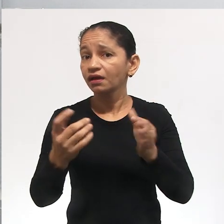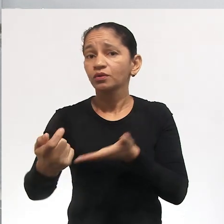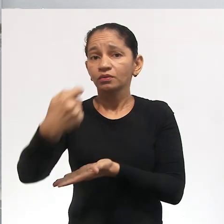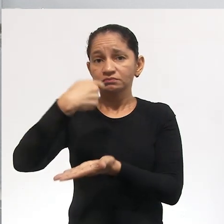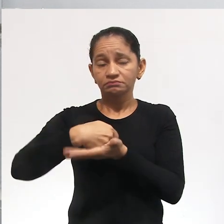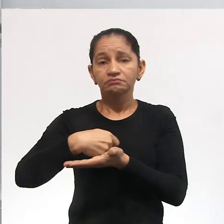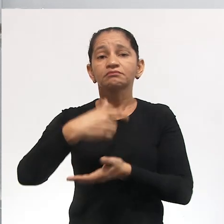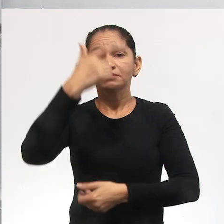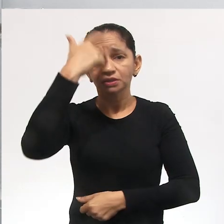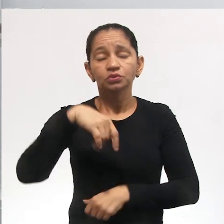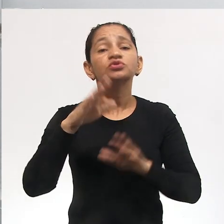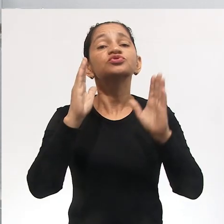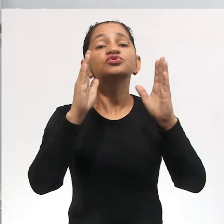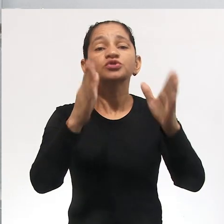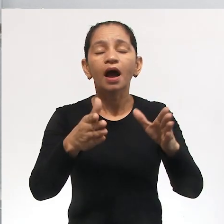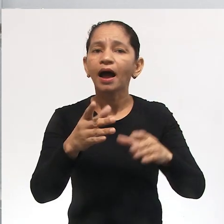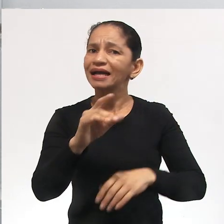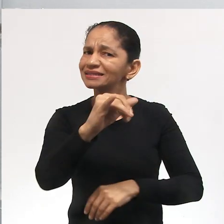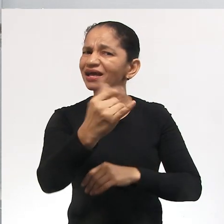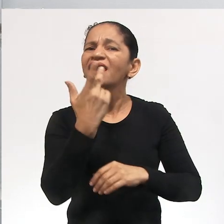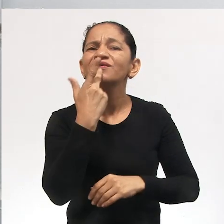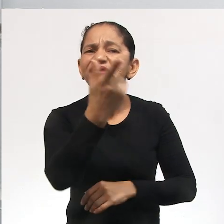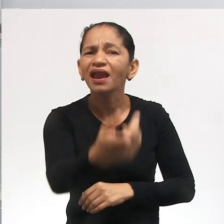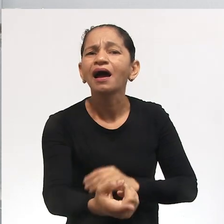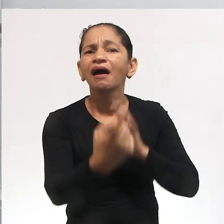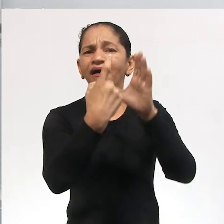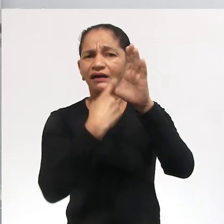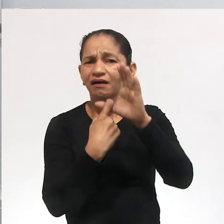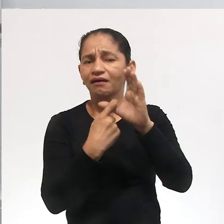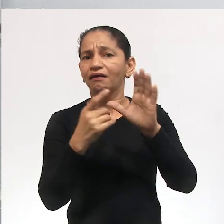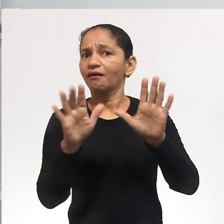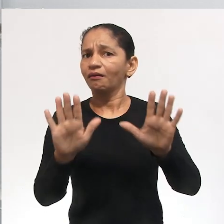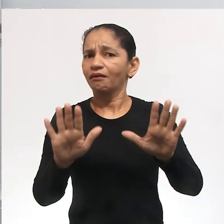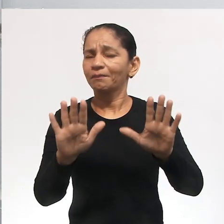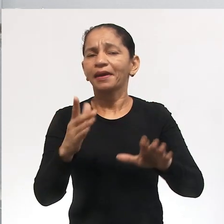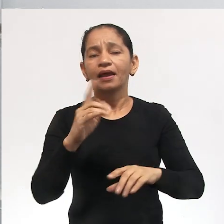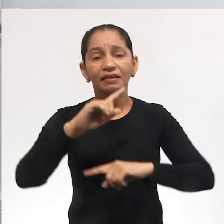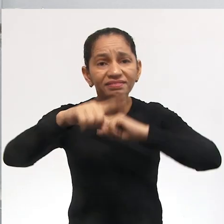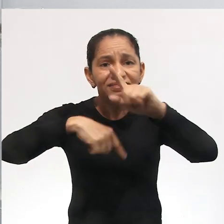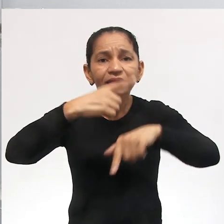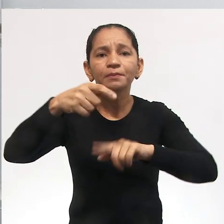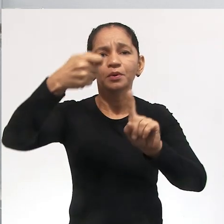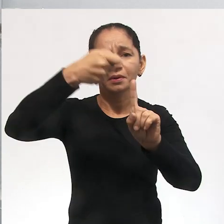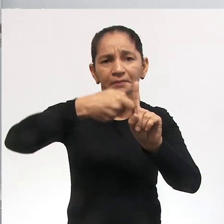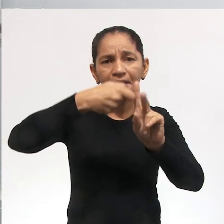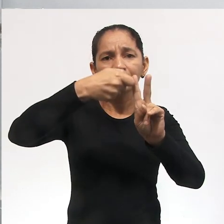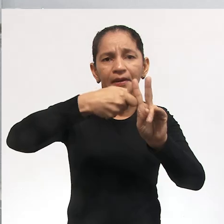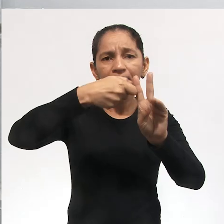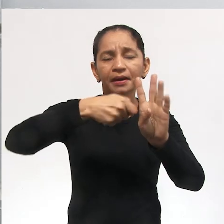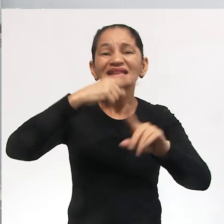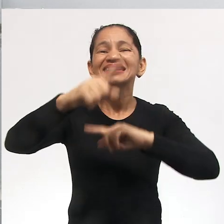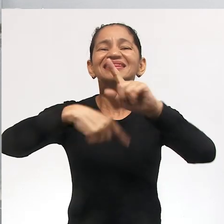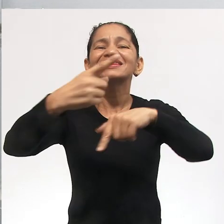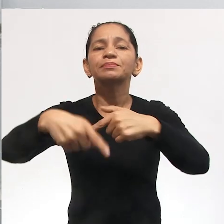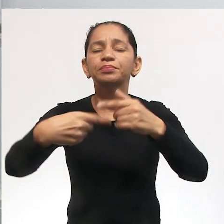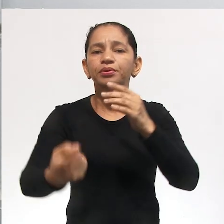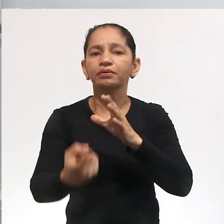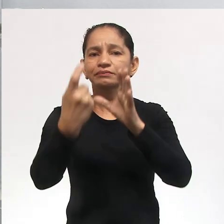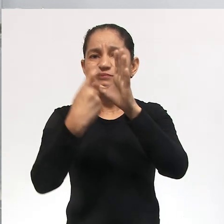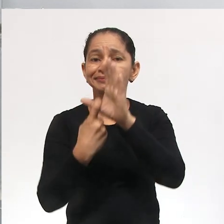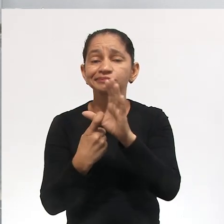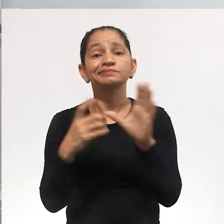falar, pendura aí, eu não quero pagar agora, não posso pagar agora, eu vou pagar quando eu receber. Beleza, mas naquele momento a gente vai computar